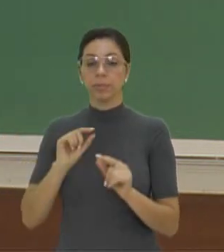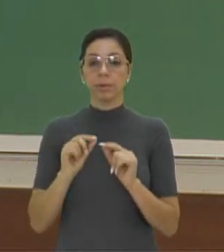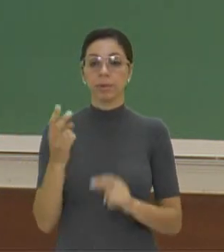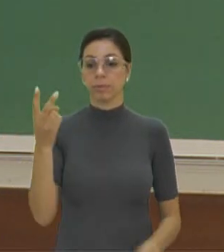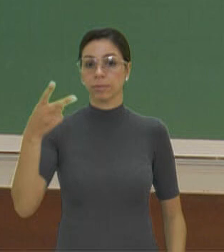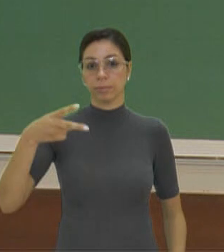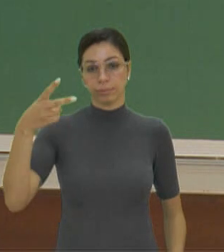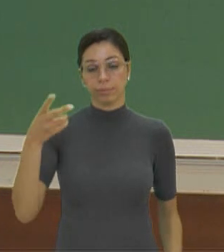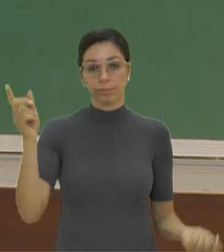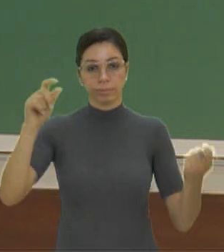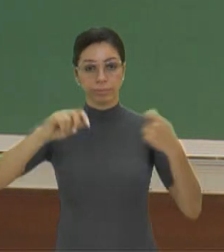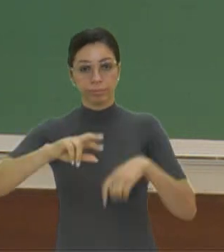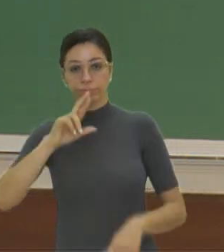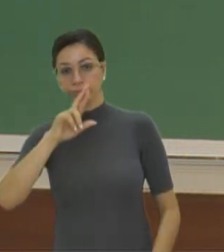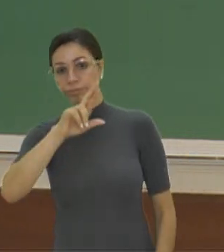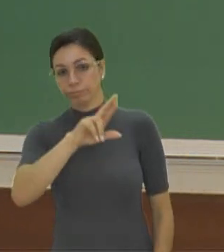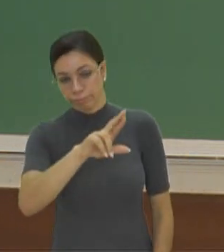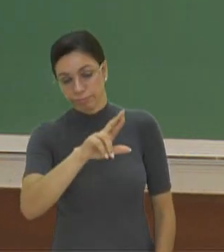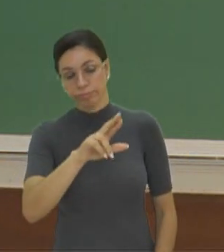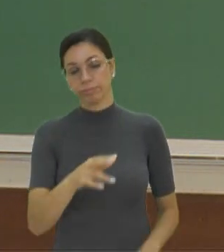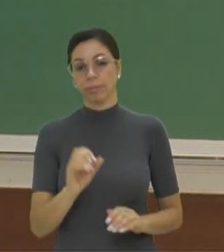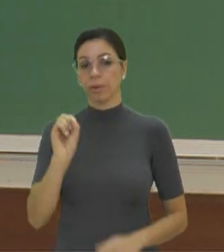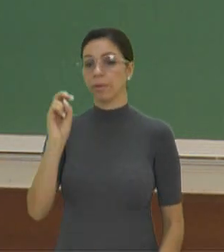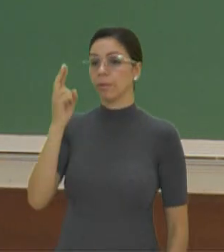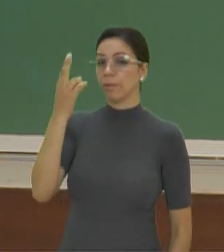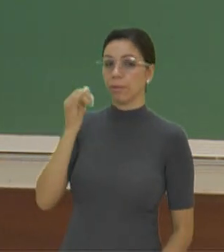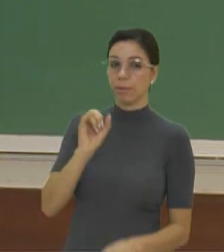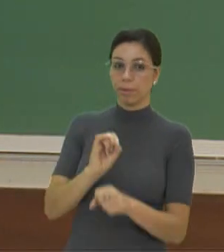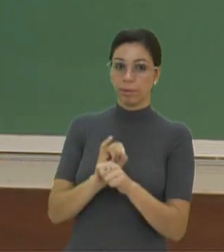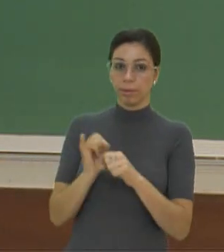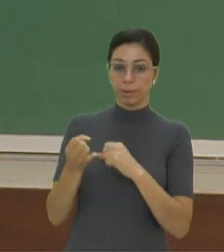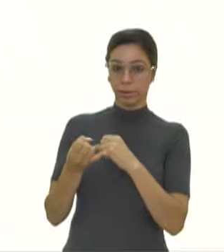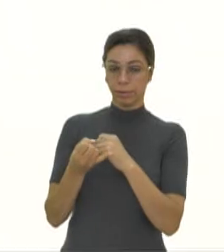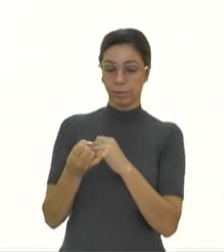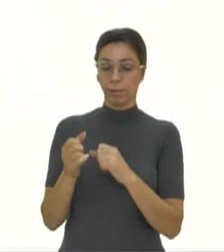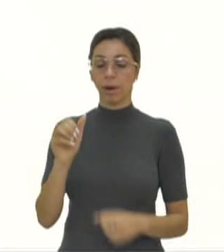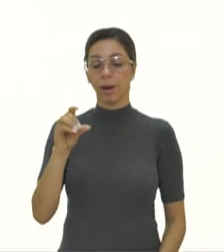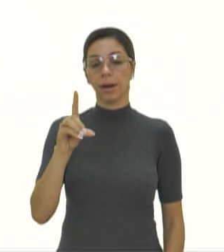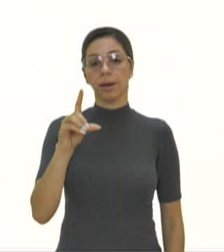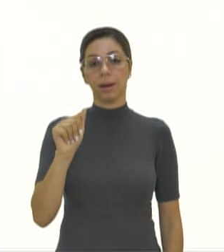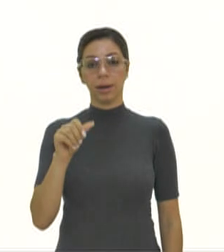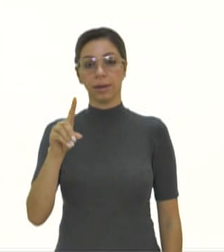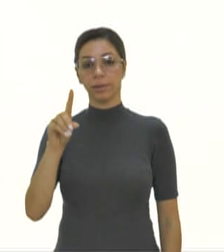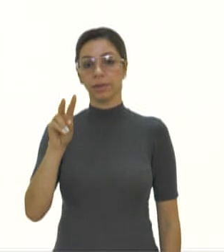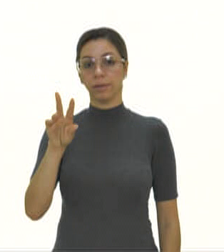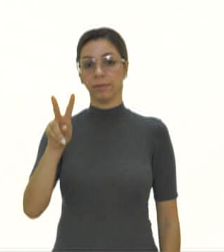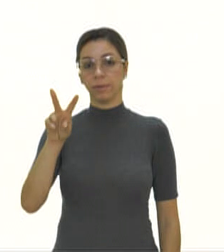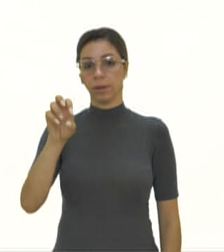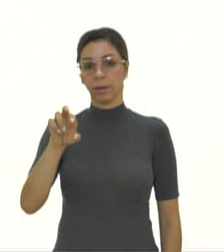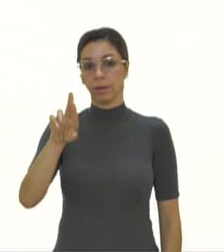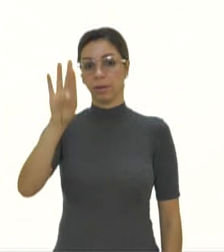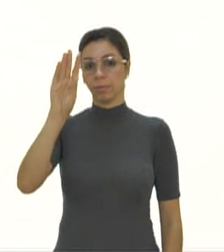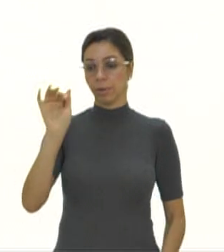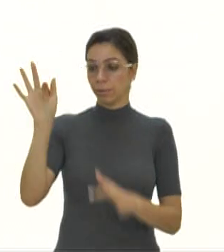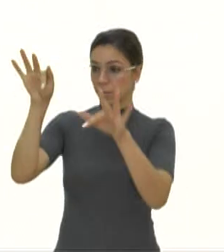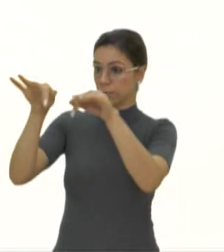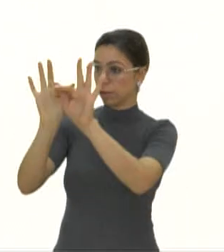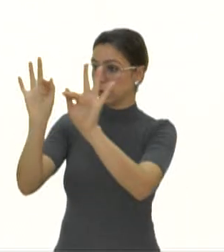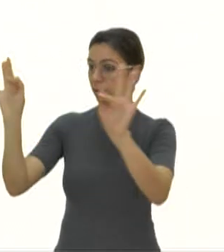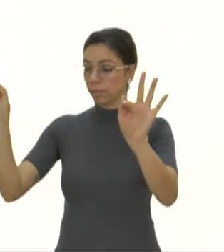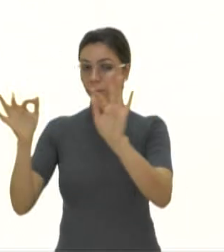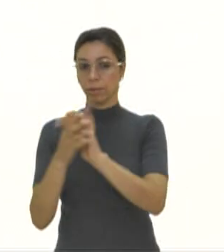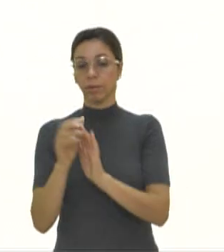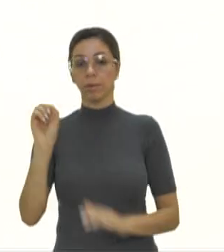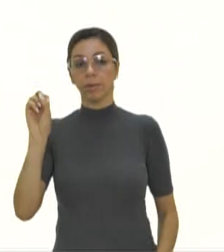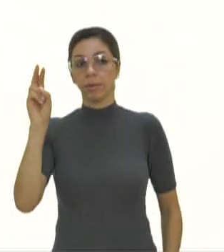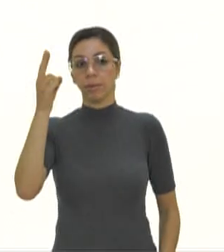duas possíveis respostas. Ou o advérbio vai no fim, ou each chapter briefly presents in a